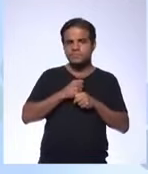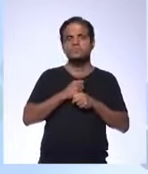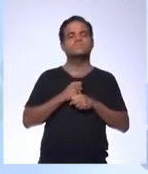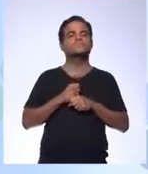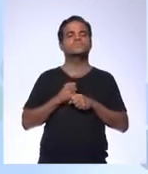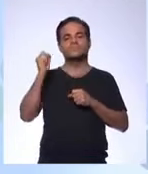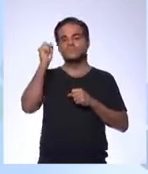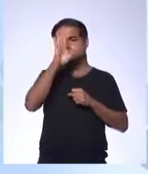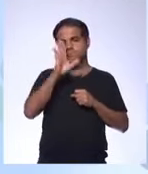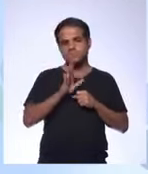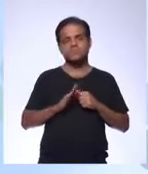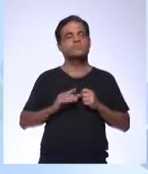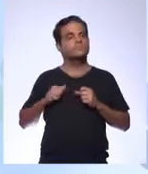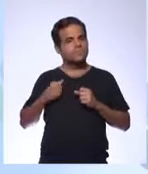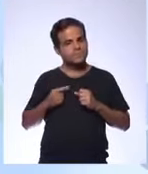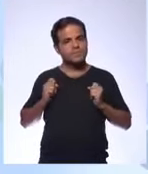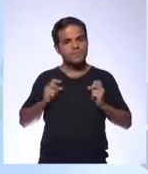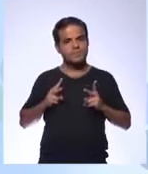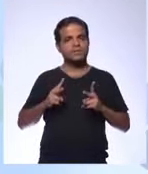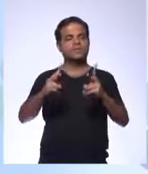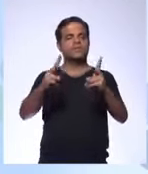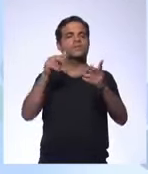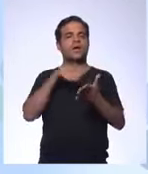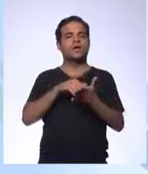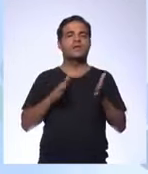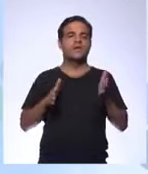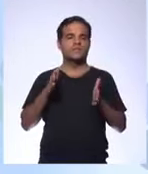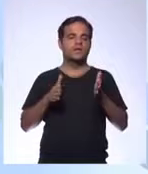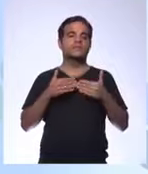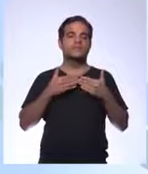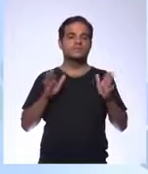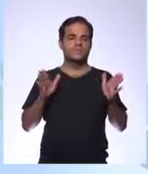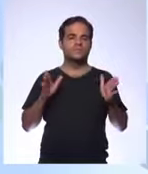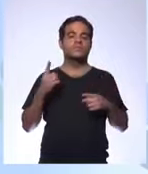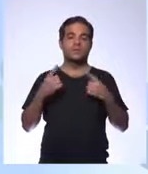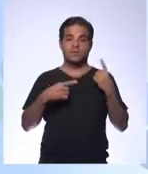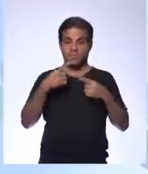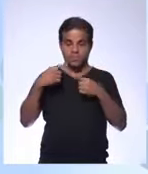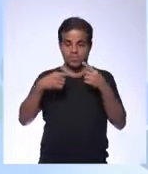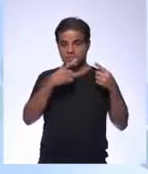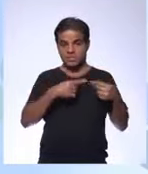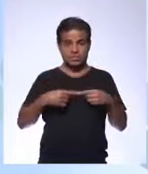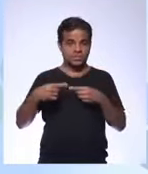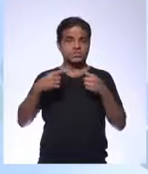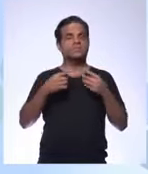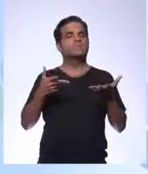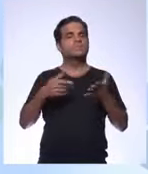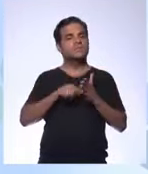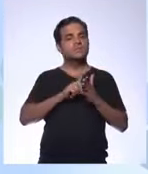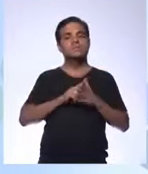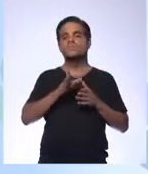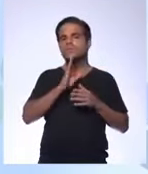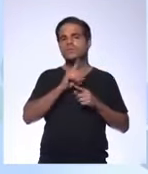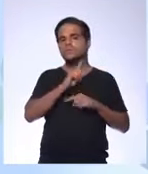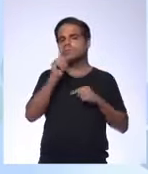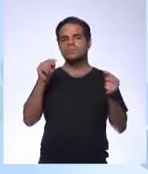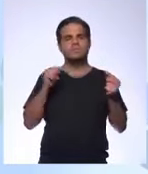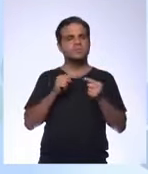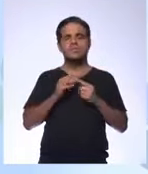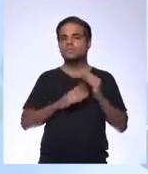militar no Brasil e prosseguiremos até a fase da abertura política. Mas antes, vamos conhecer o objetivo